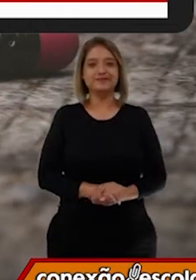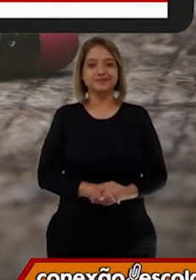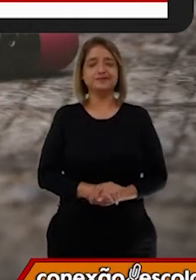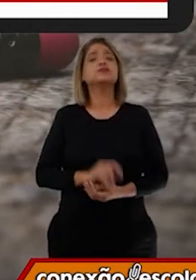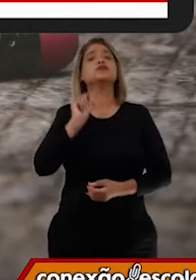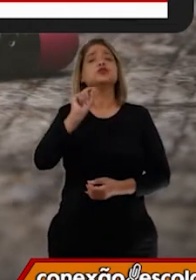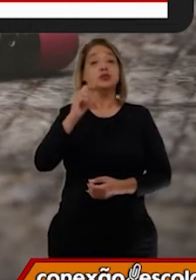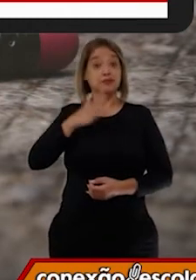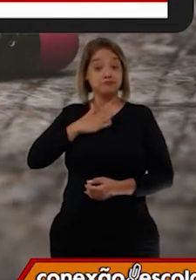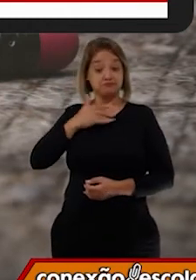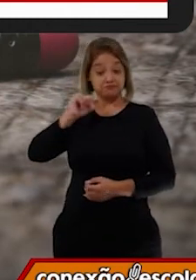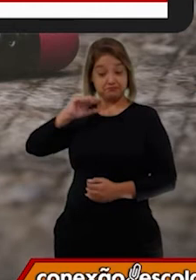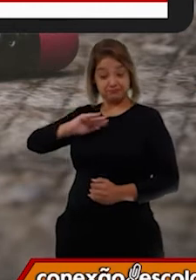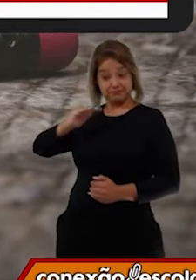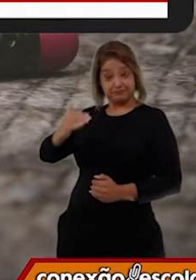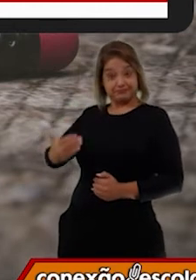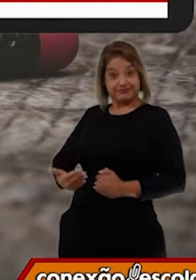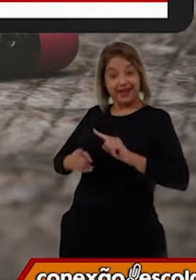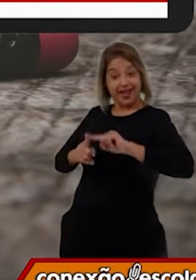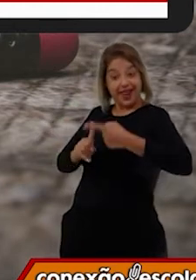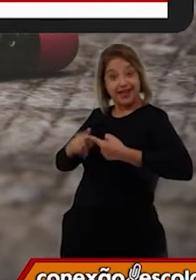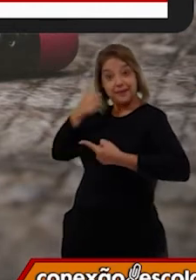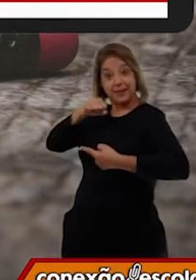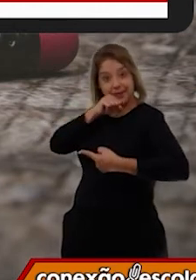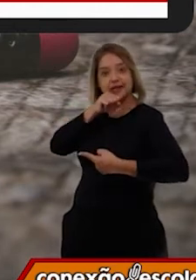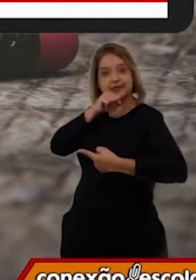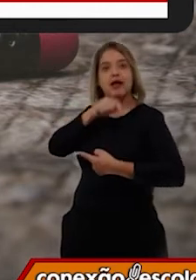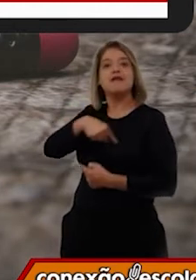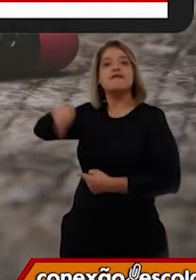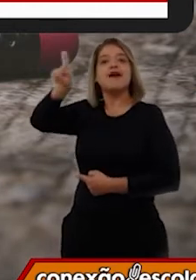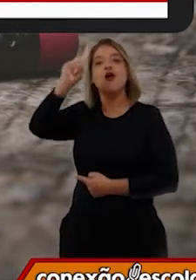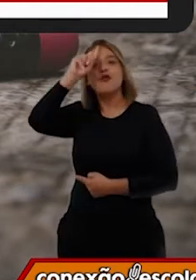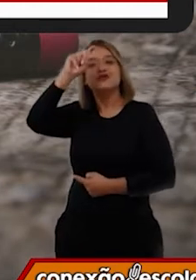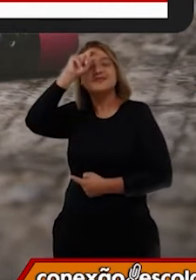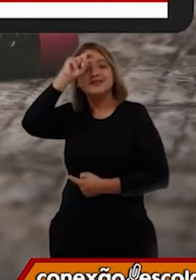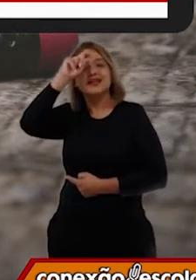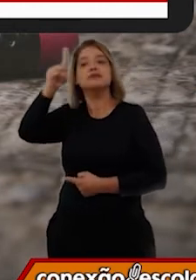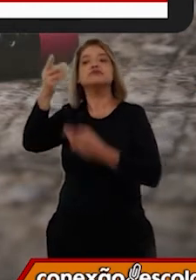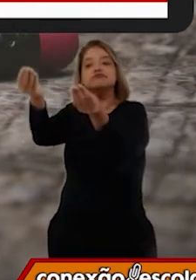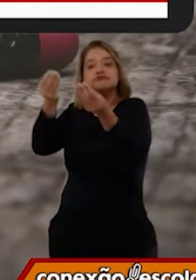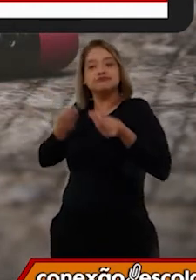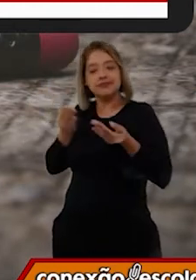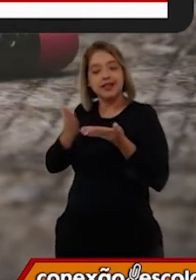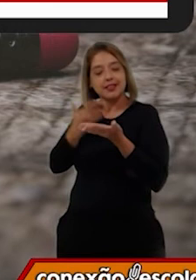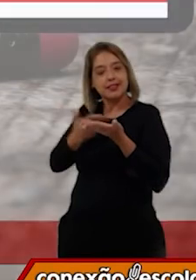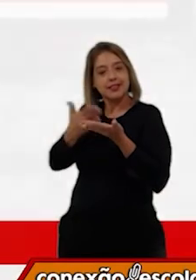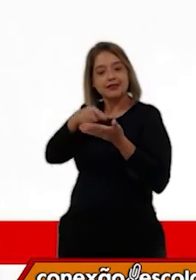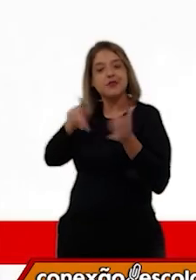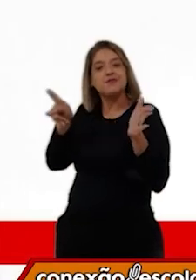Quando a mamãe fica grávida, ela vai no hospital, ela recebe uma caderneta da